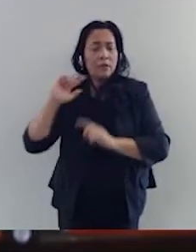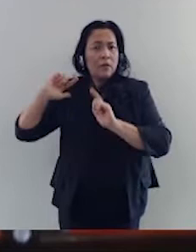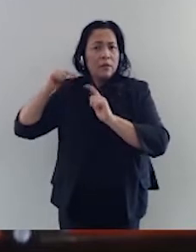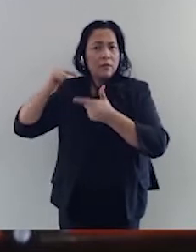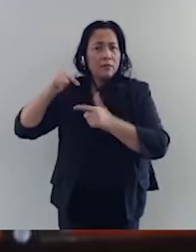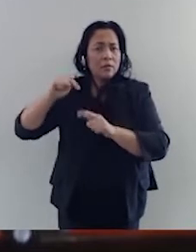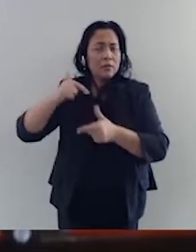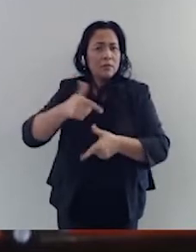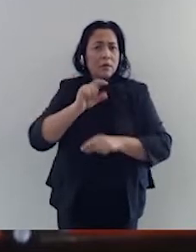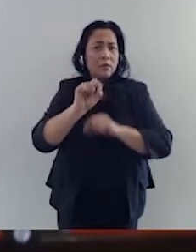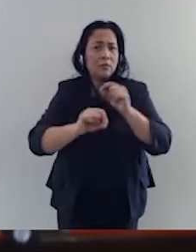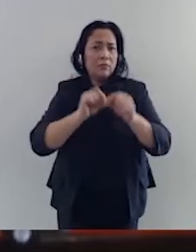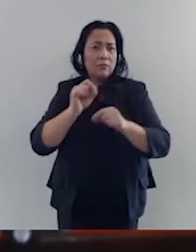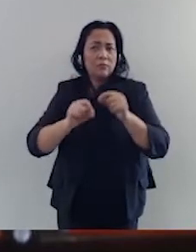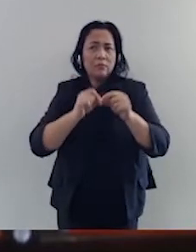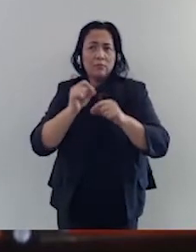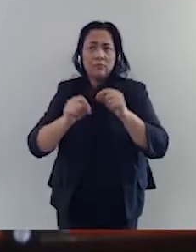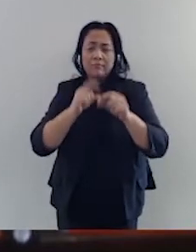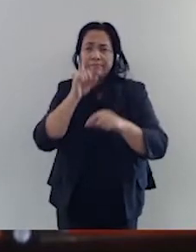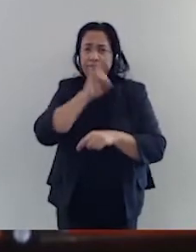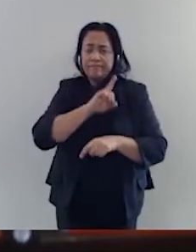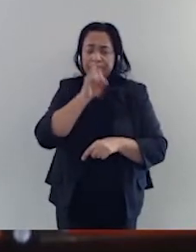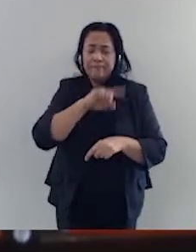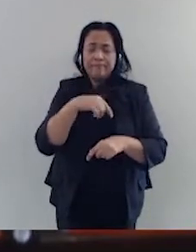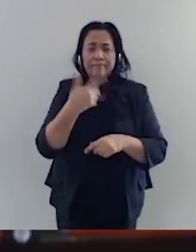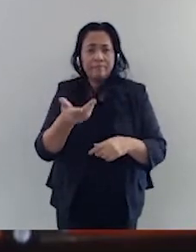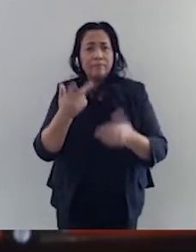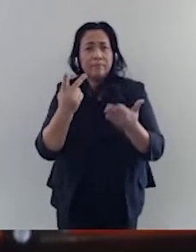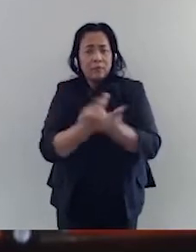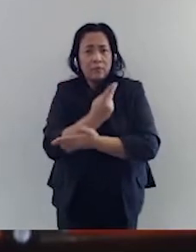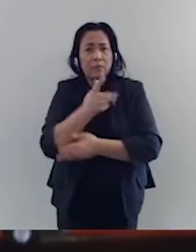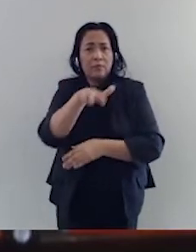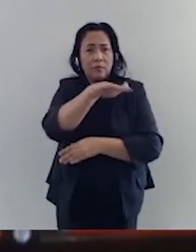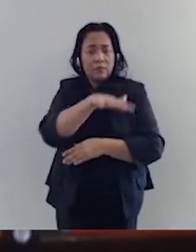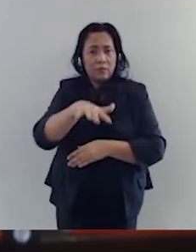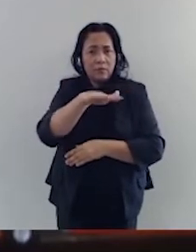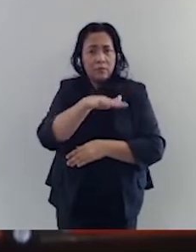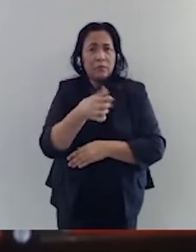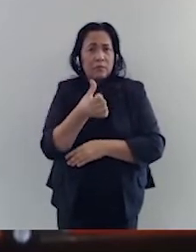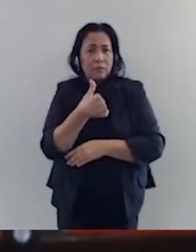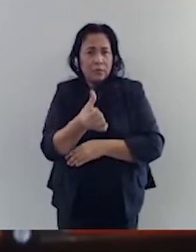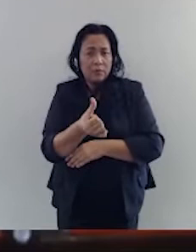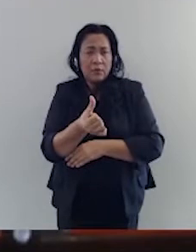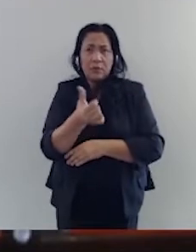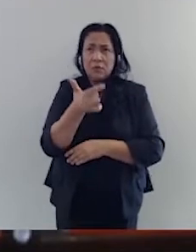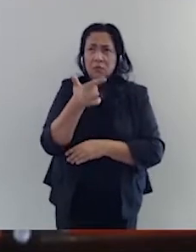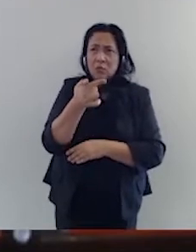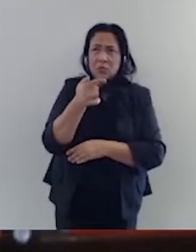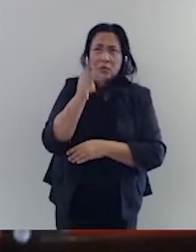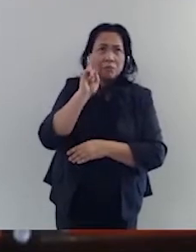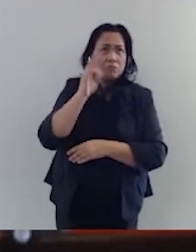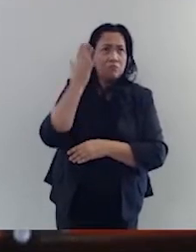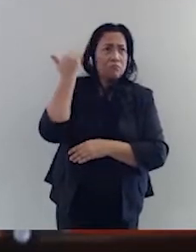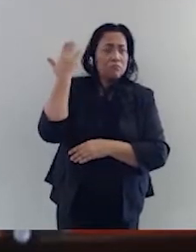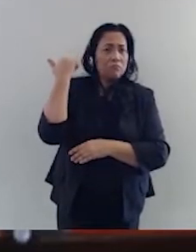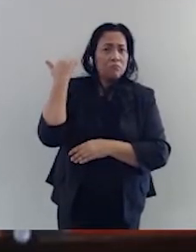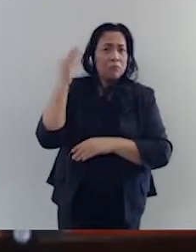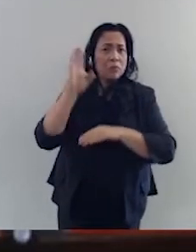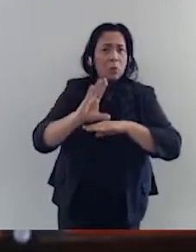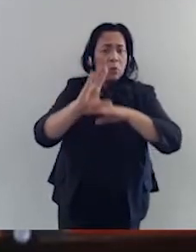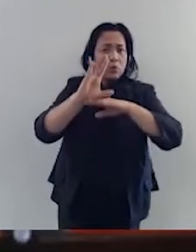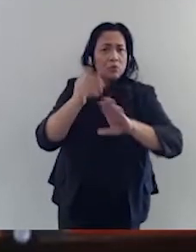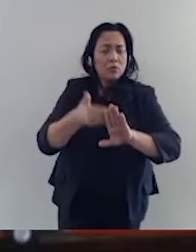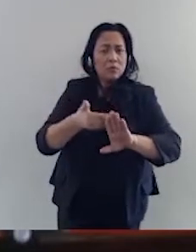ineficácia. Basta verificar o que ocorreu com as 6 ou 7 constituições que tivemos até agora.